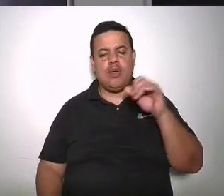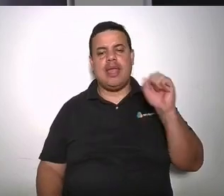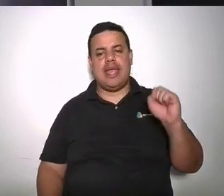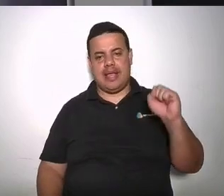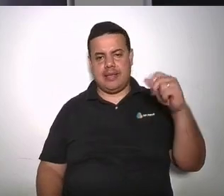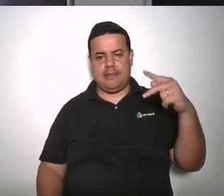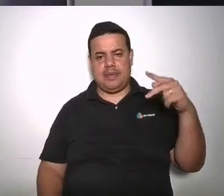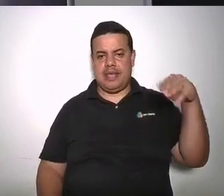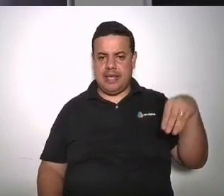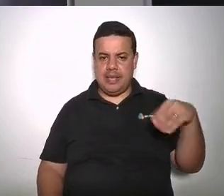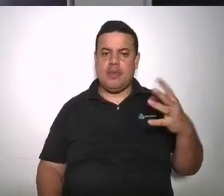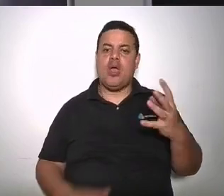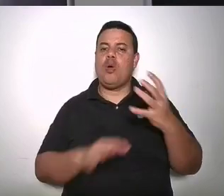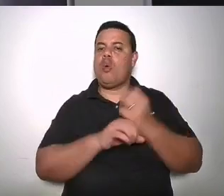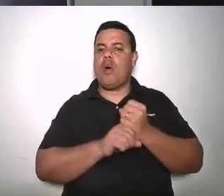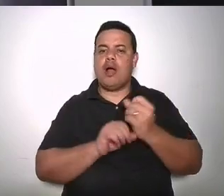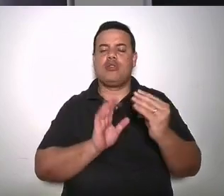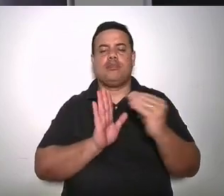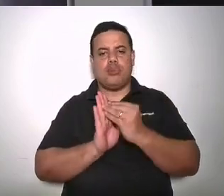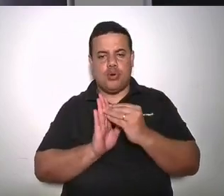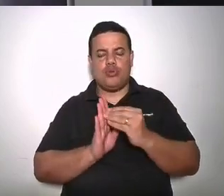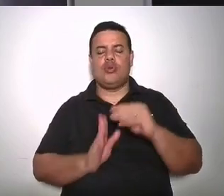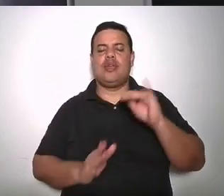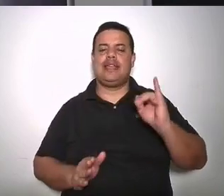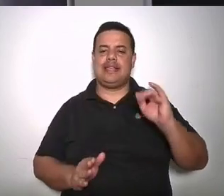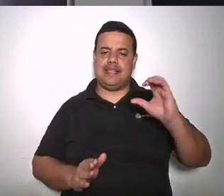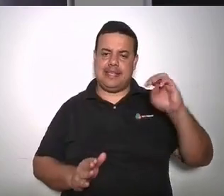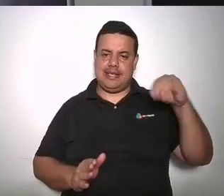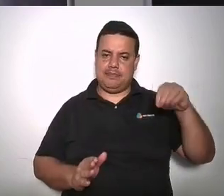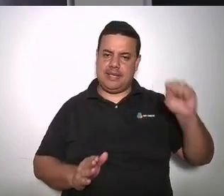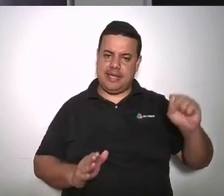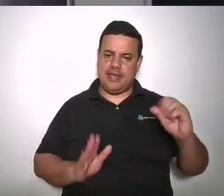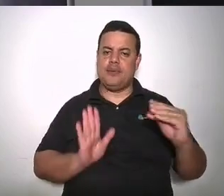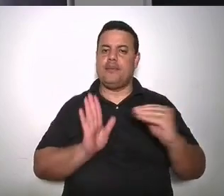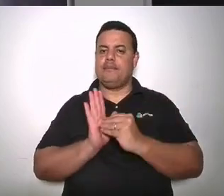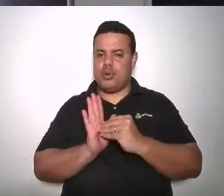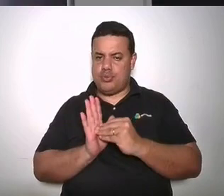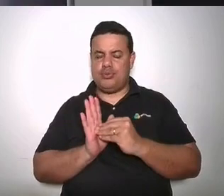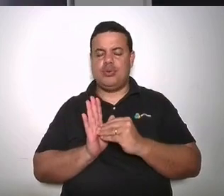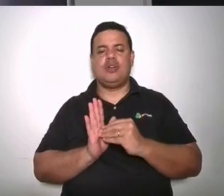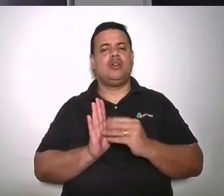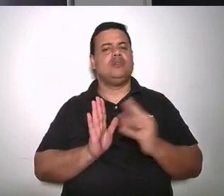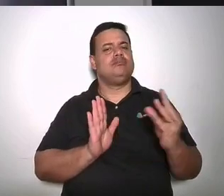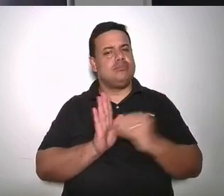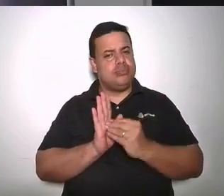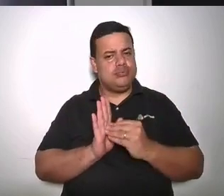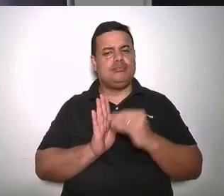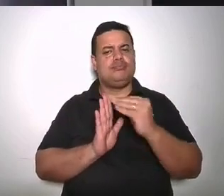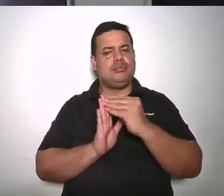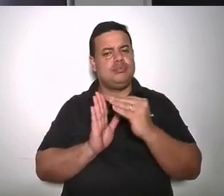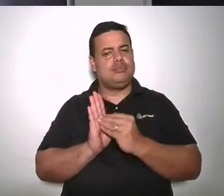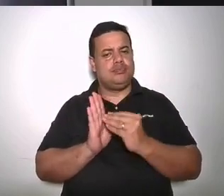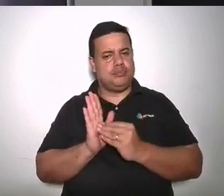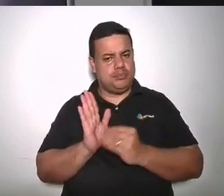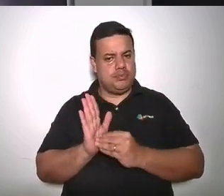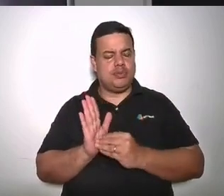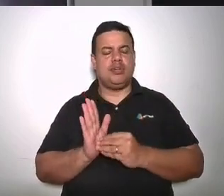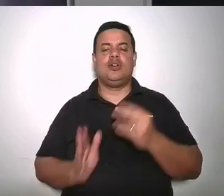Tanto. ICMS, tanto. royalties, tanto. Então, é por aí.